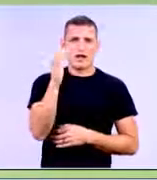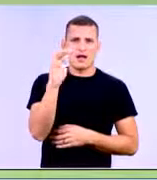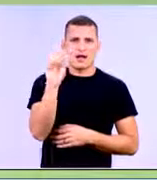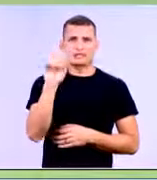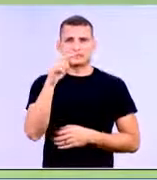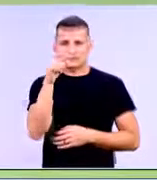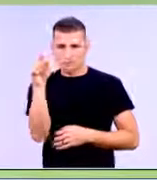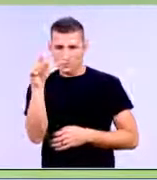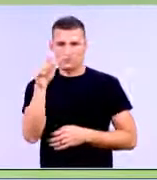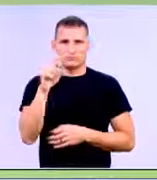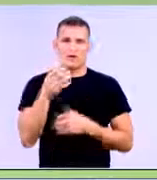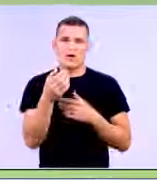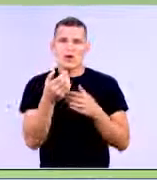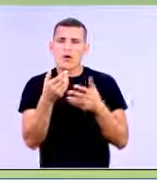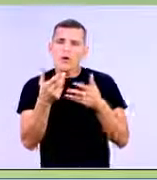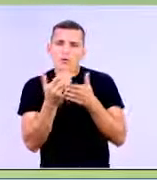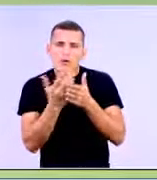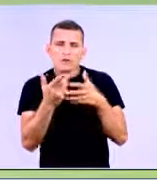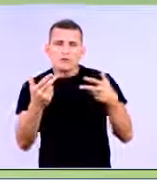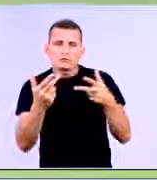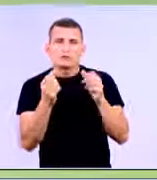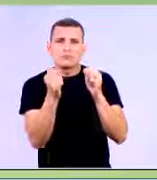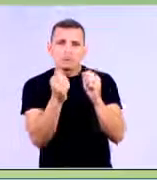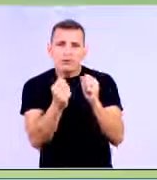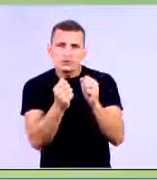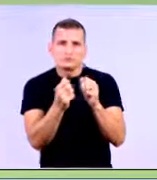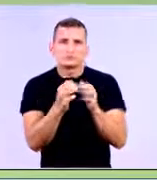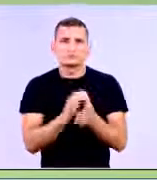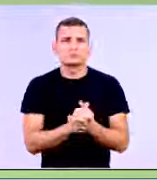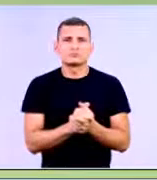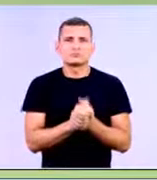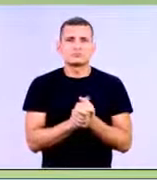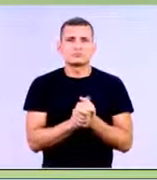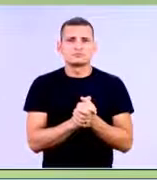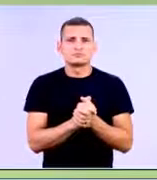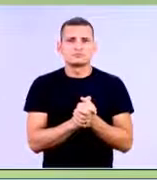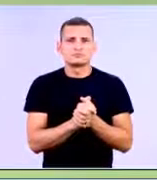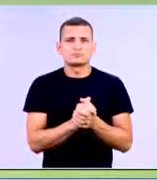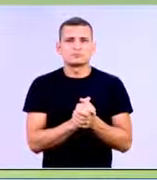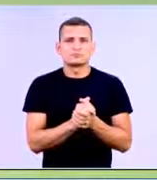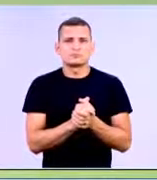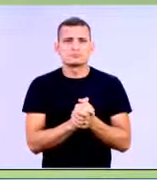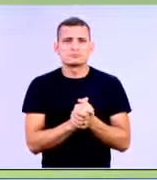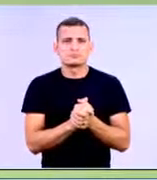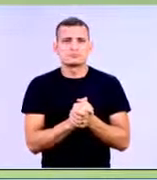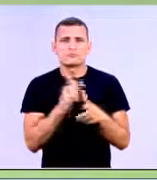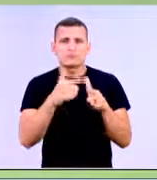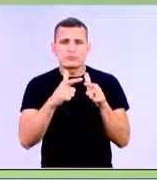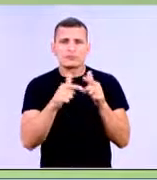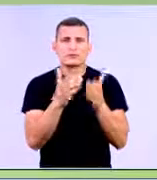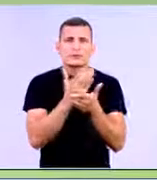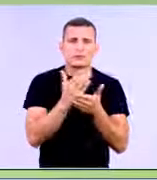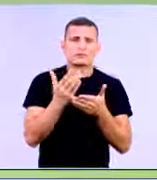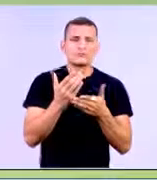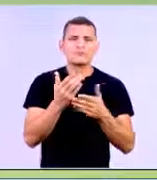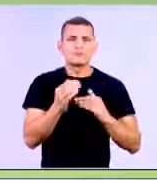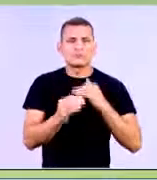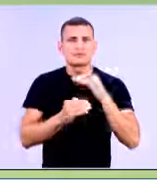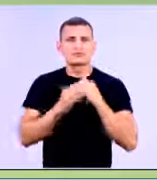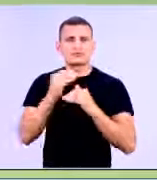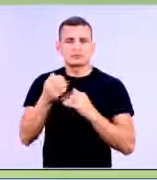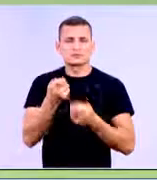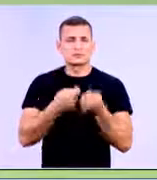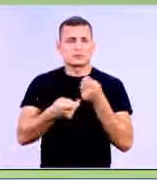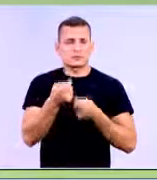que pode interromper os processos normais de negócios, em virtude de alguns